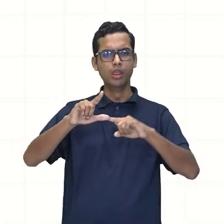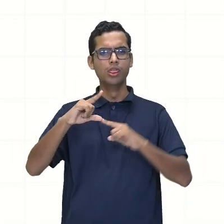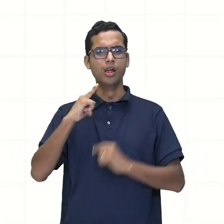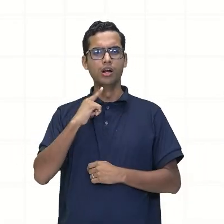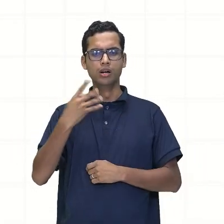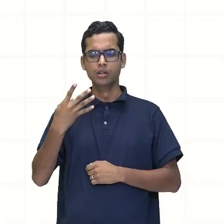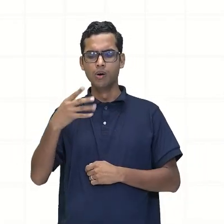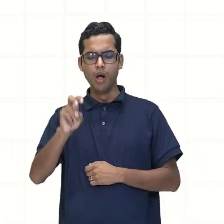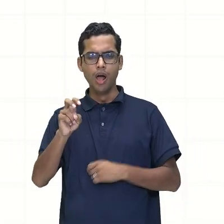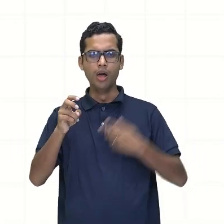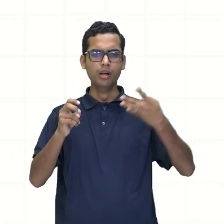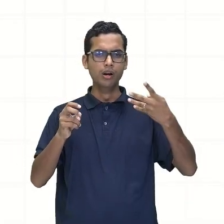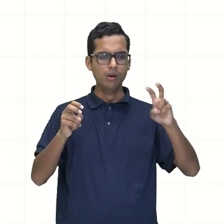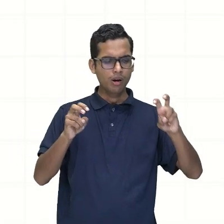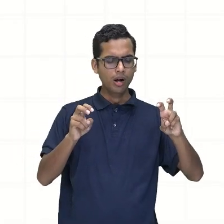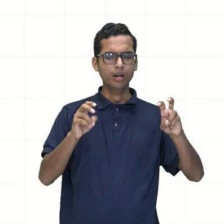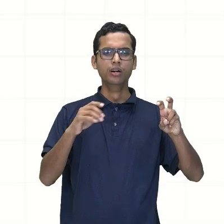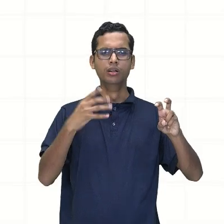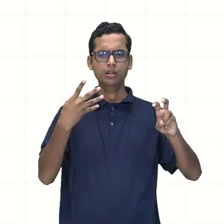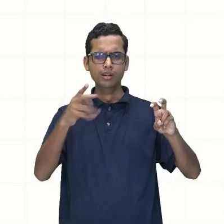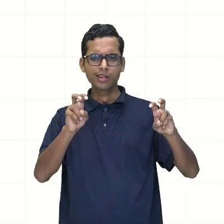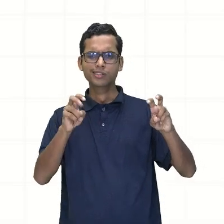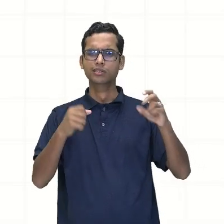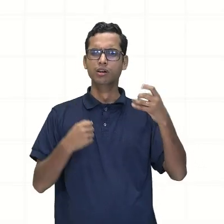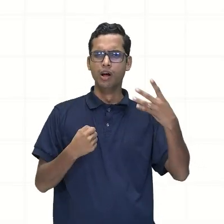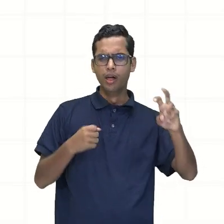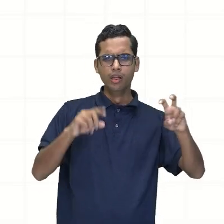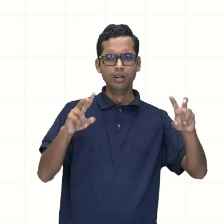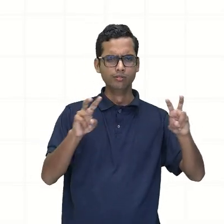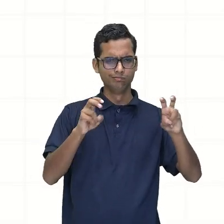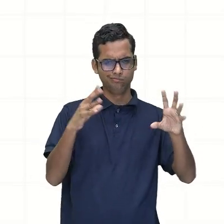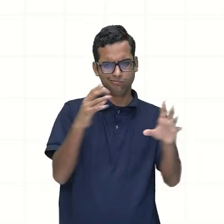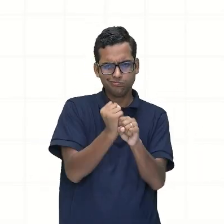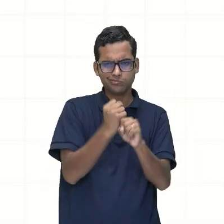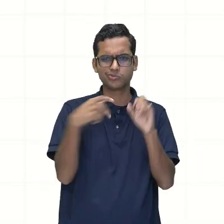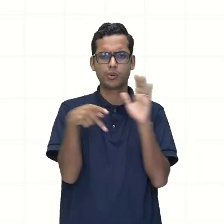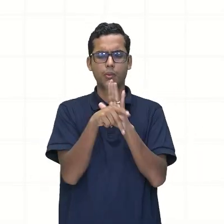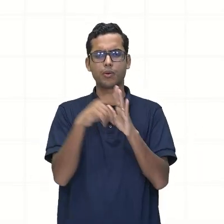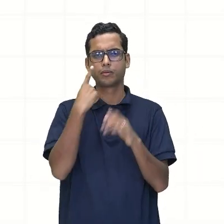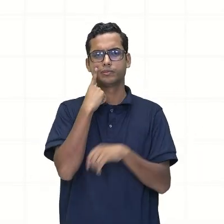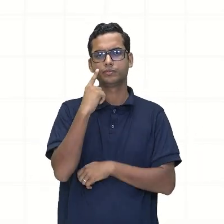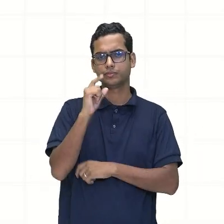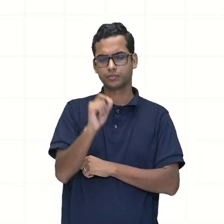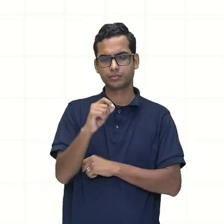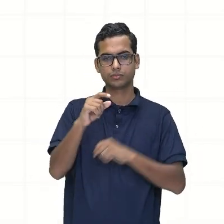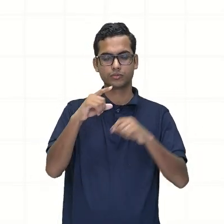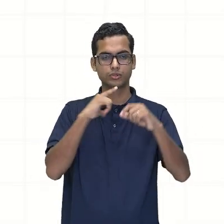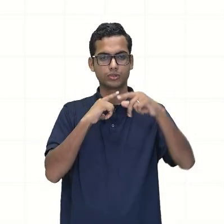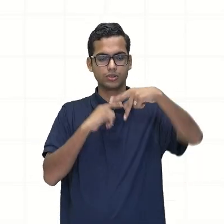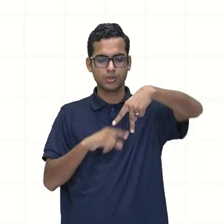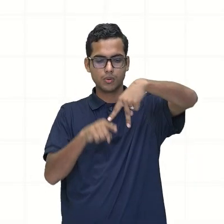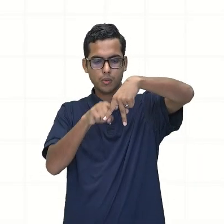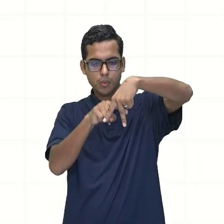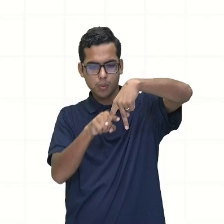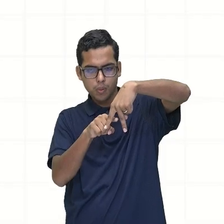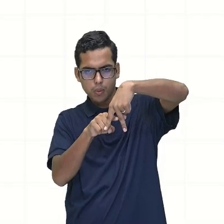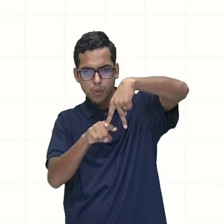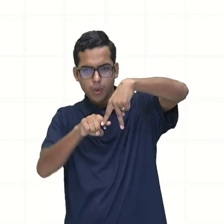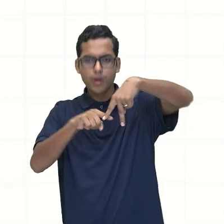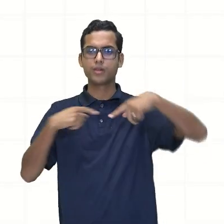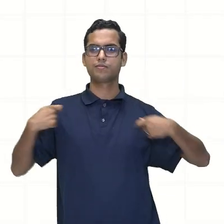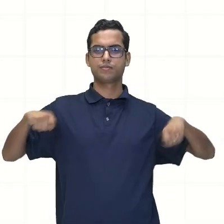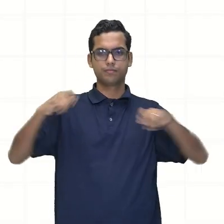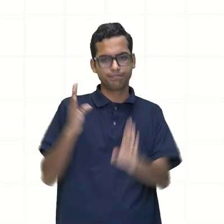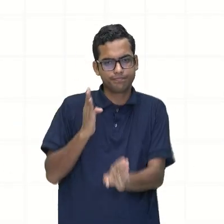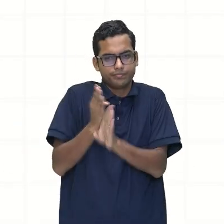outra medida a gente precisa descobrir. Como a soma de todos os ângulos internos é 180, a gente